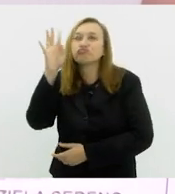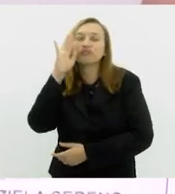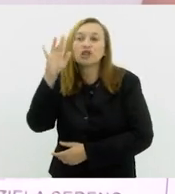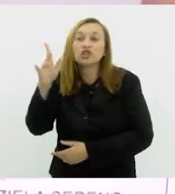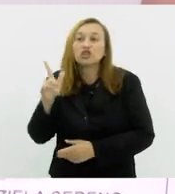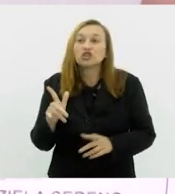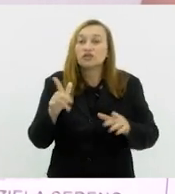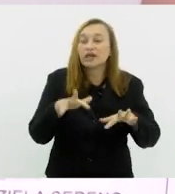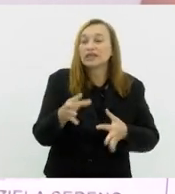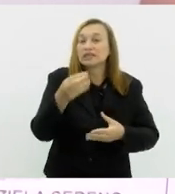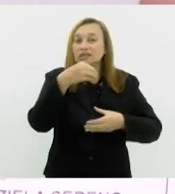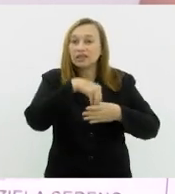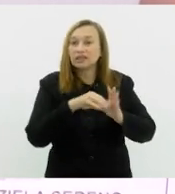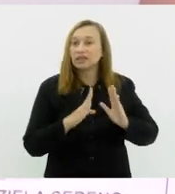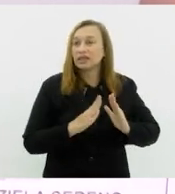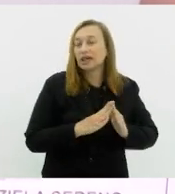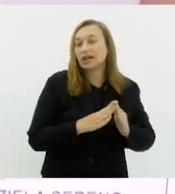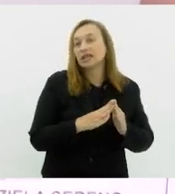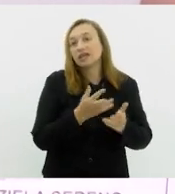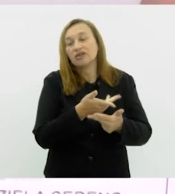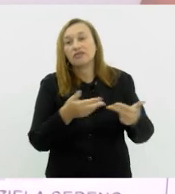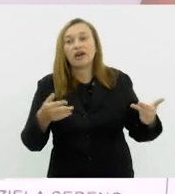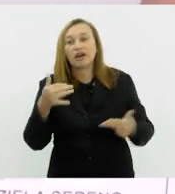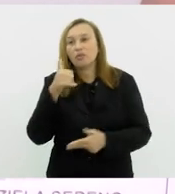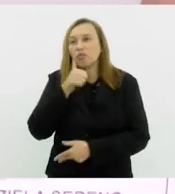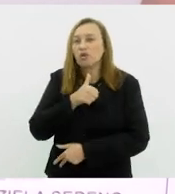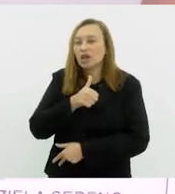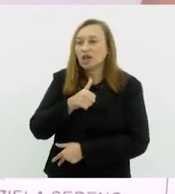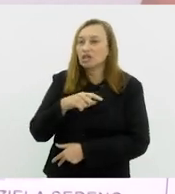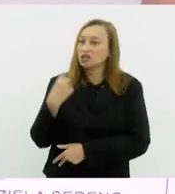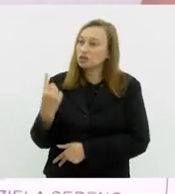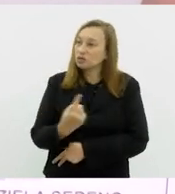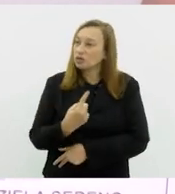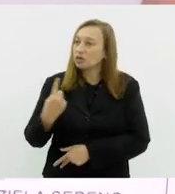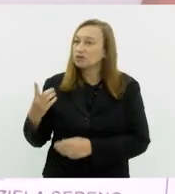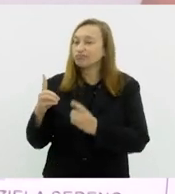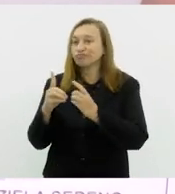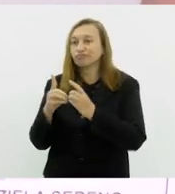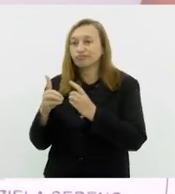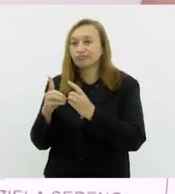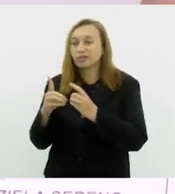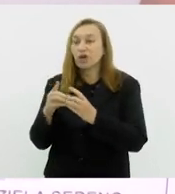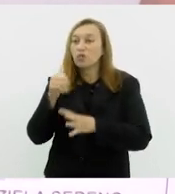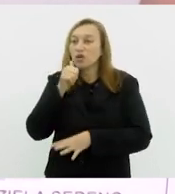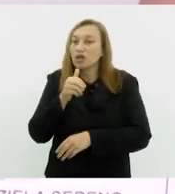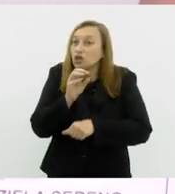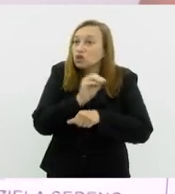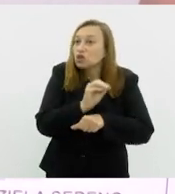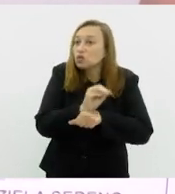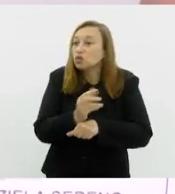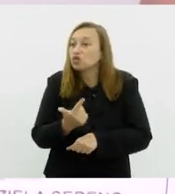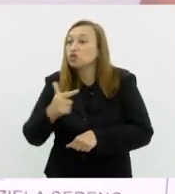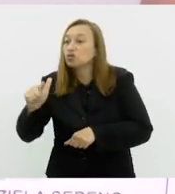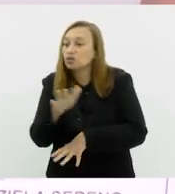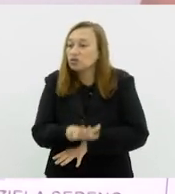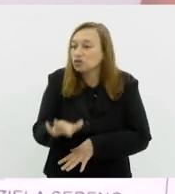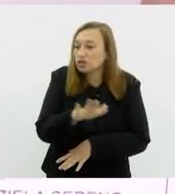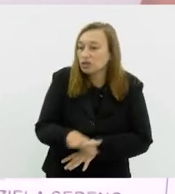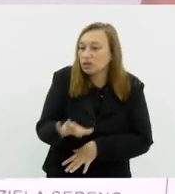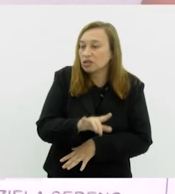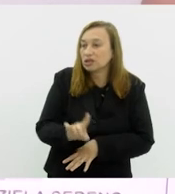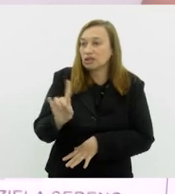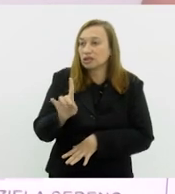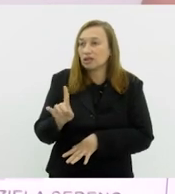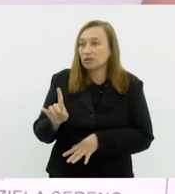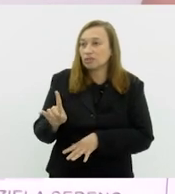habituada em casa, porque a maioria das mulheres que nós atendemos são mulheres que cuidam de outras crianças que não são a